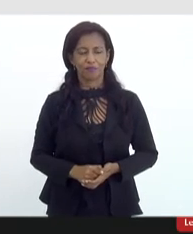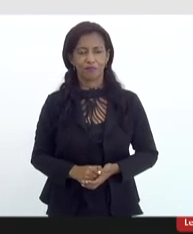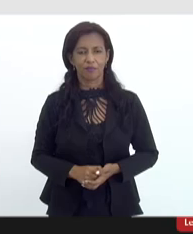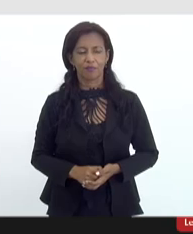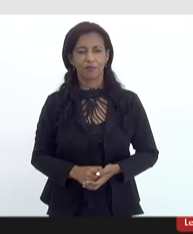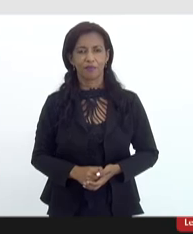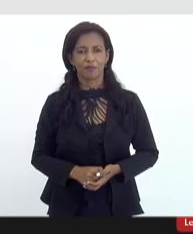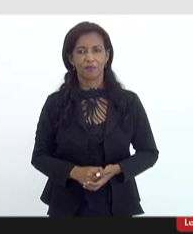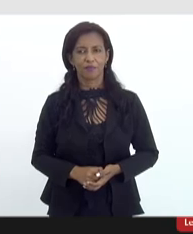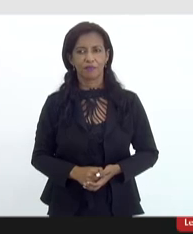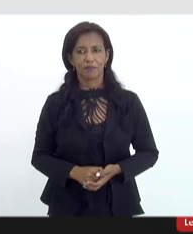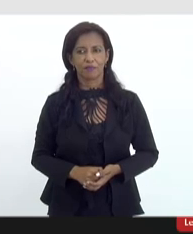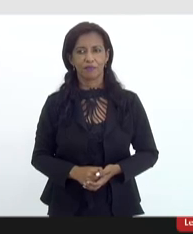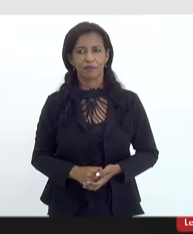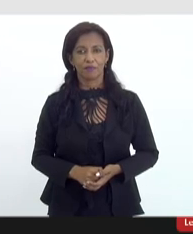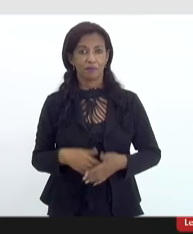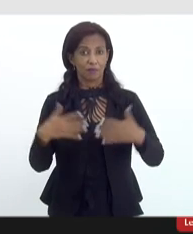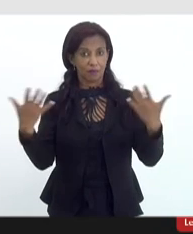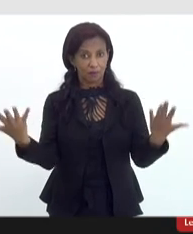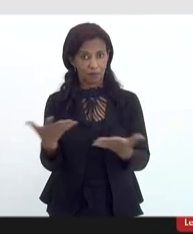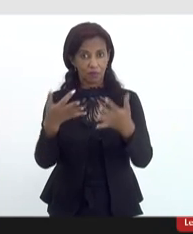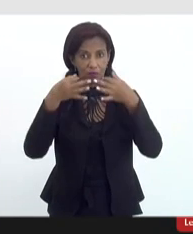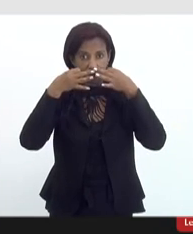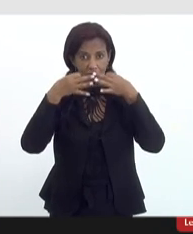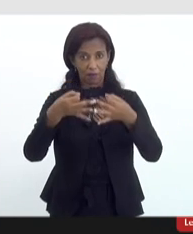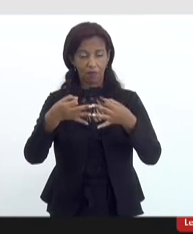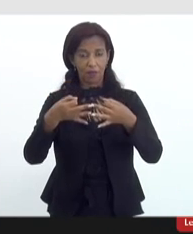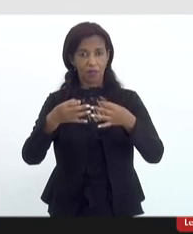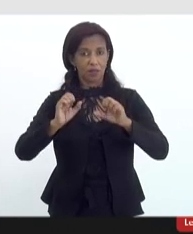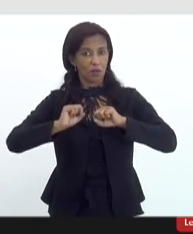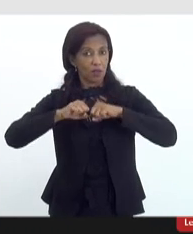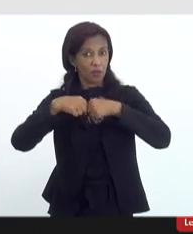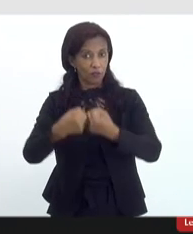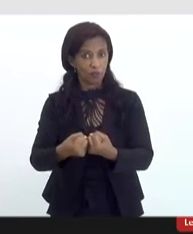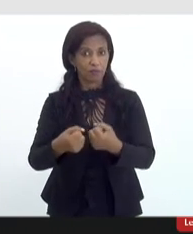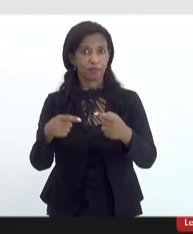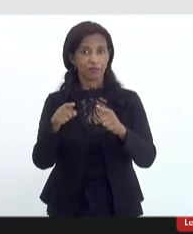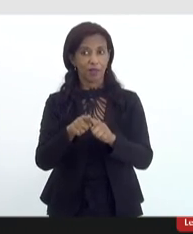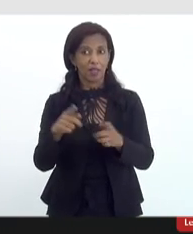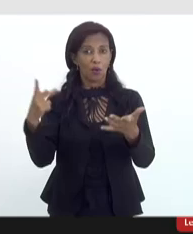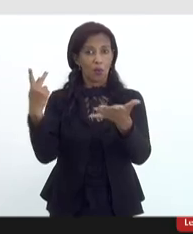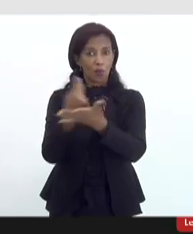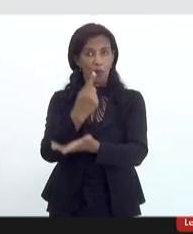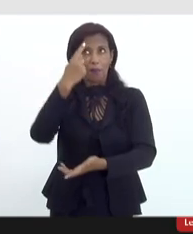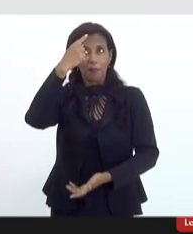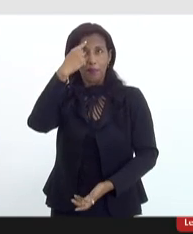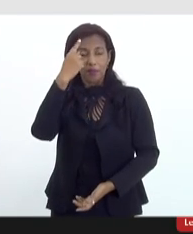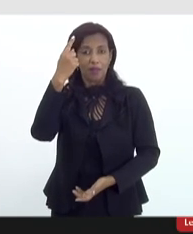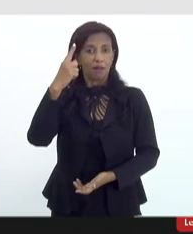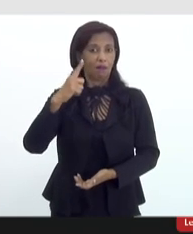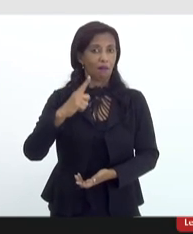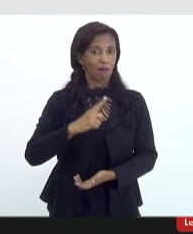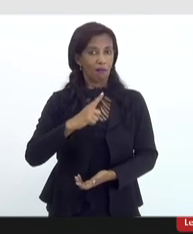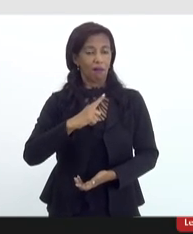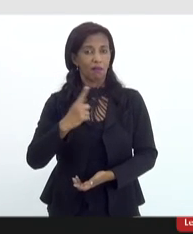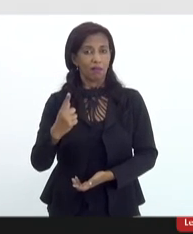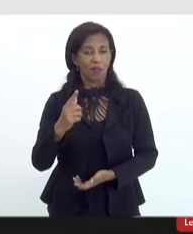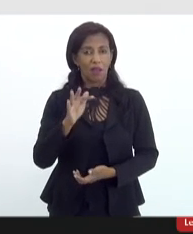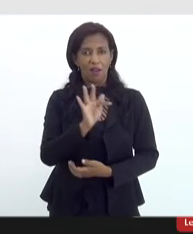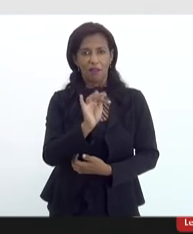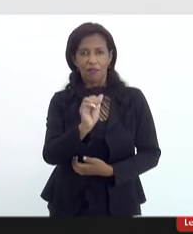processo. Agora, chamar atenção novamente e reforçar isso, né? Que é um erro a gente pensar que isso tem uma